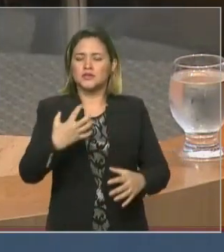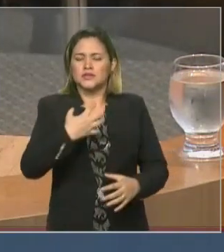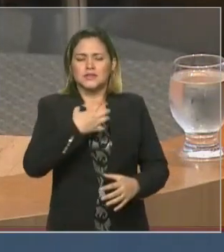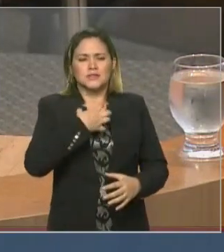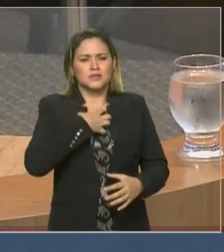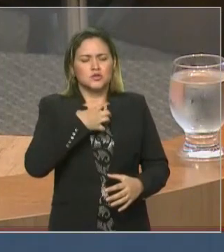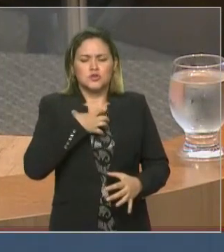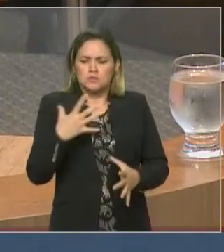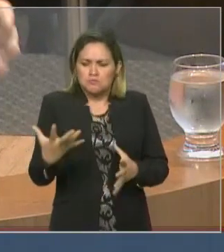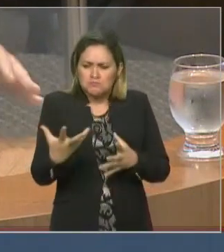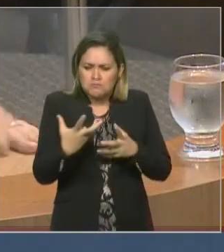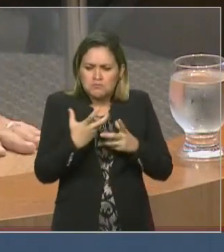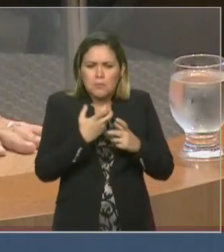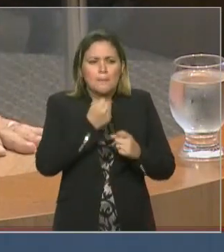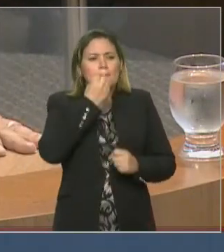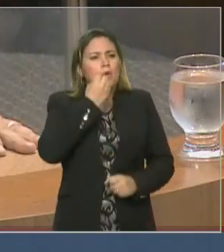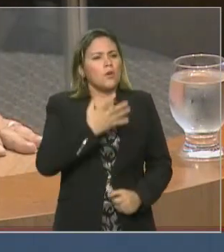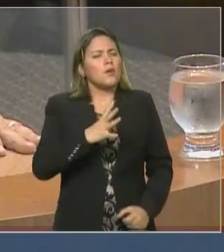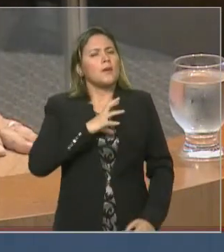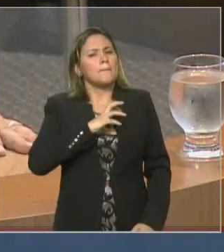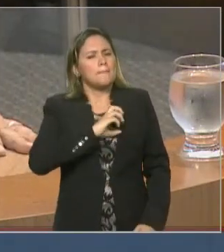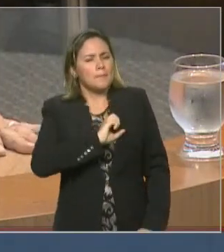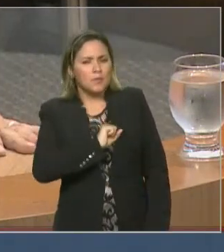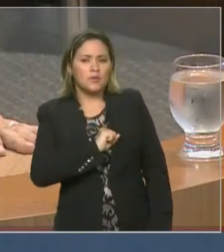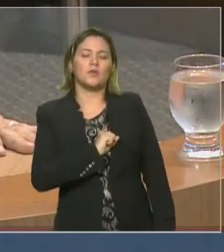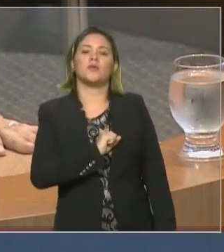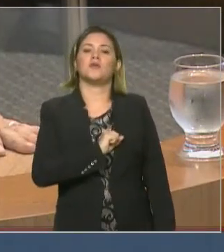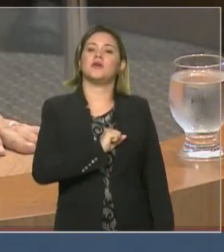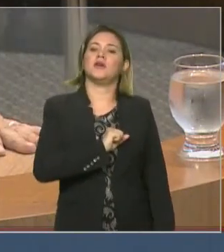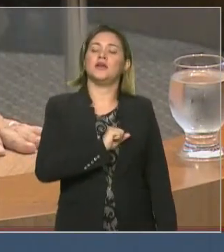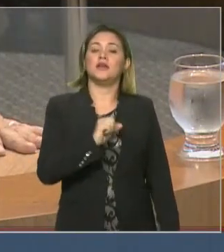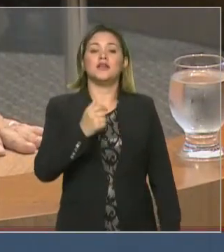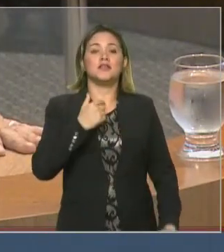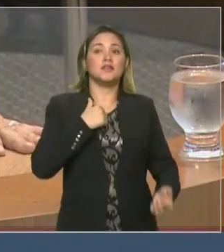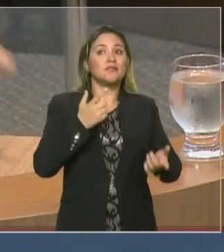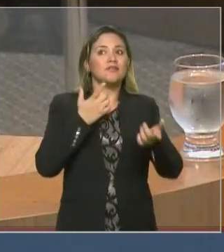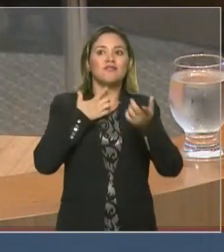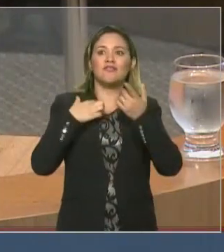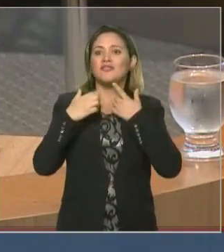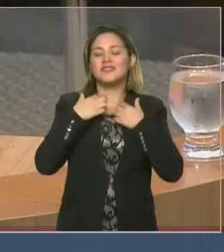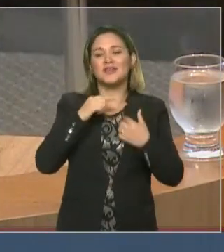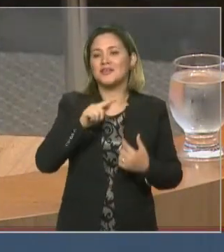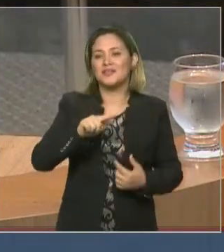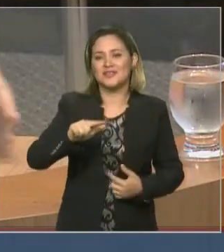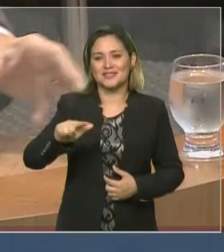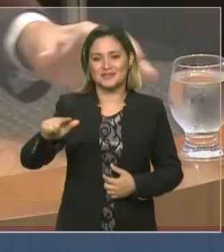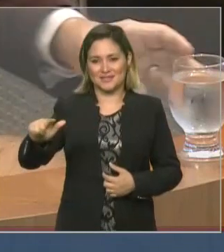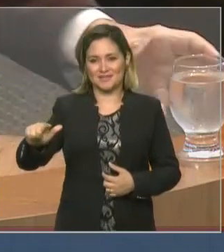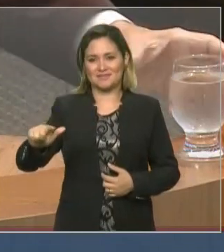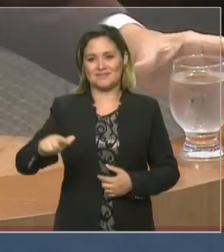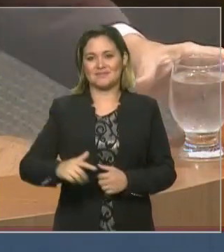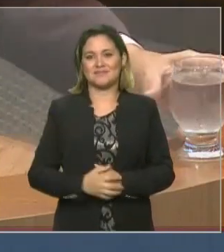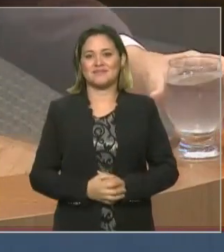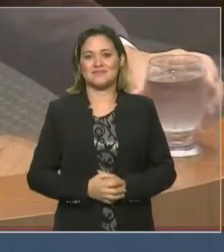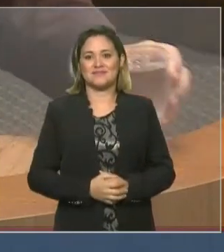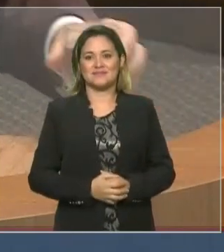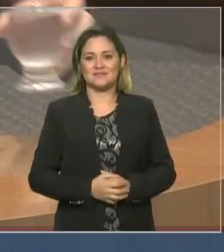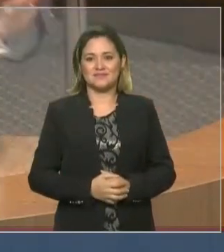amor, que eu não sei nem até como continuar. Mas vamos em frente.